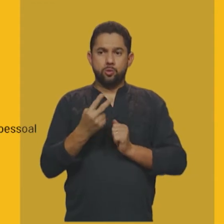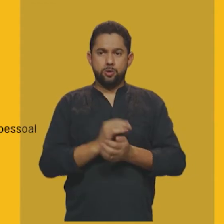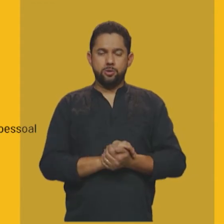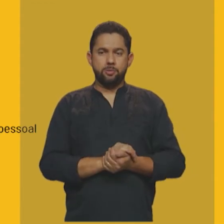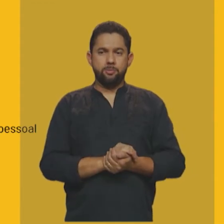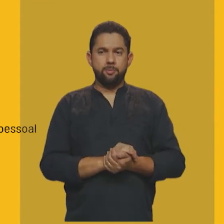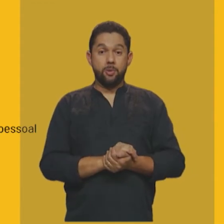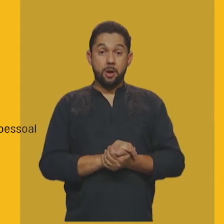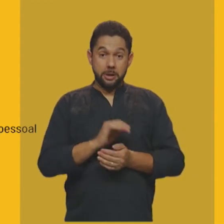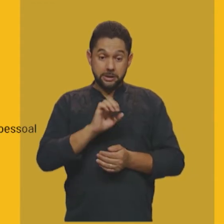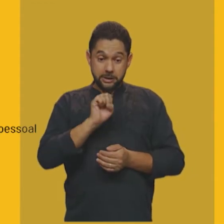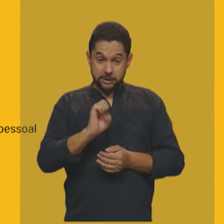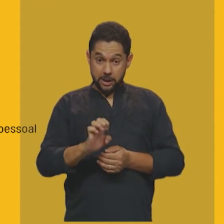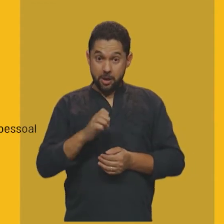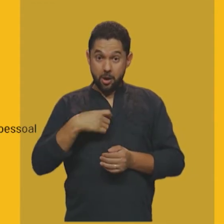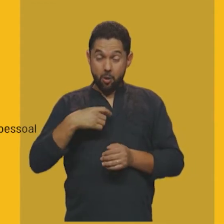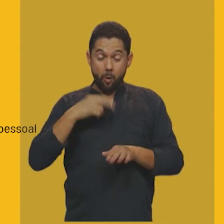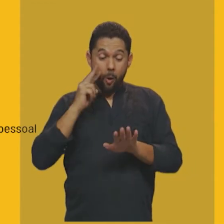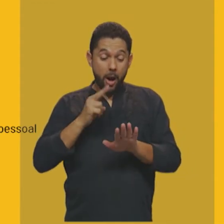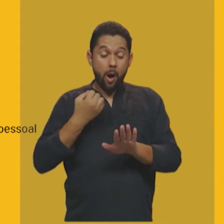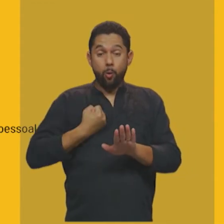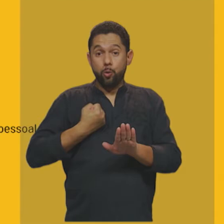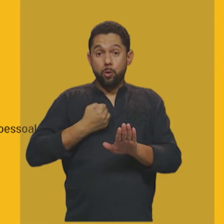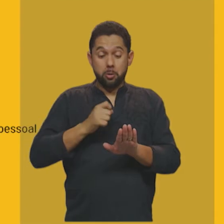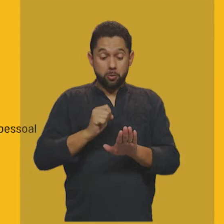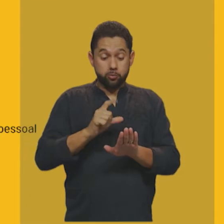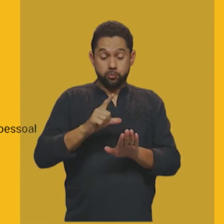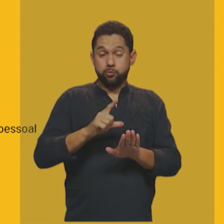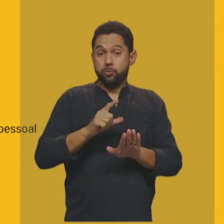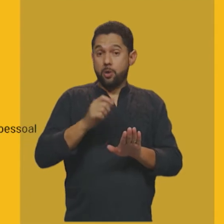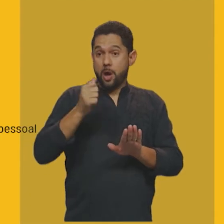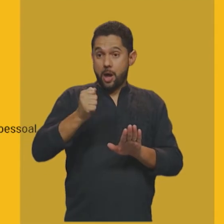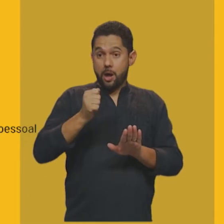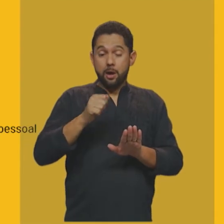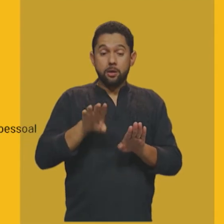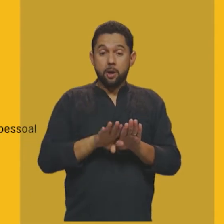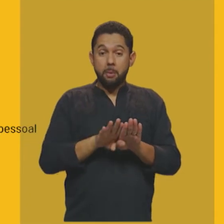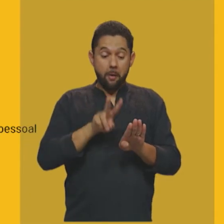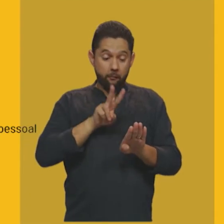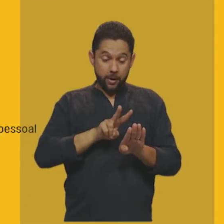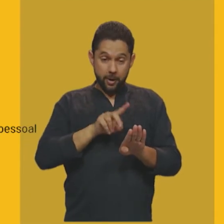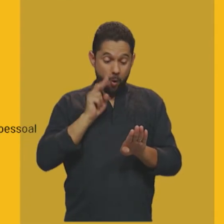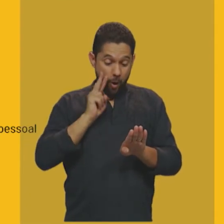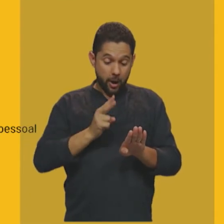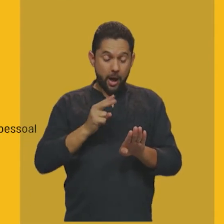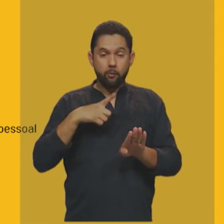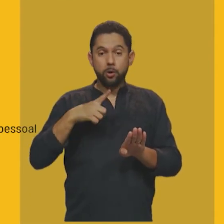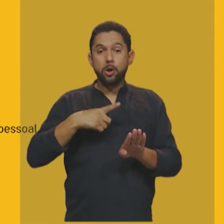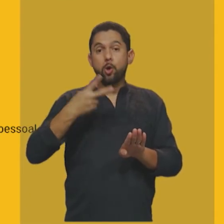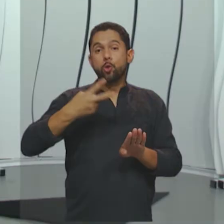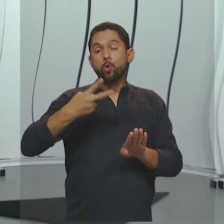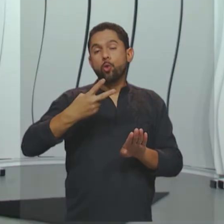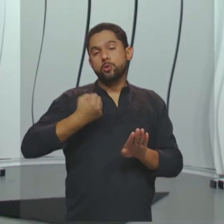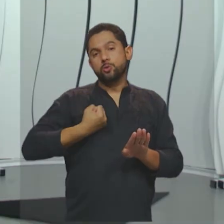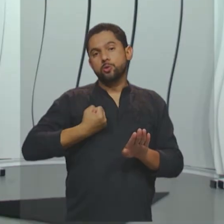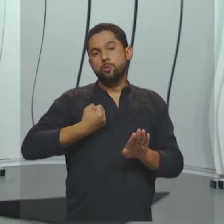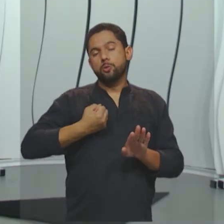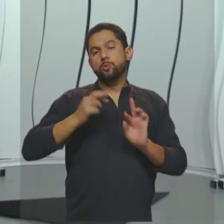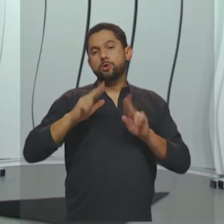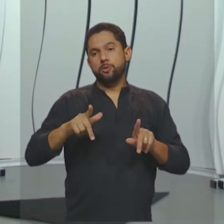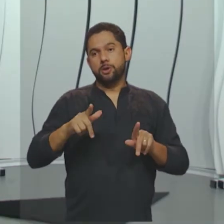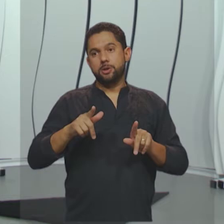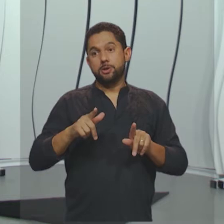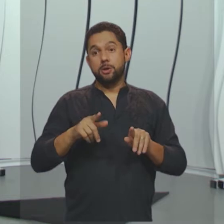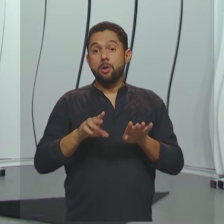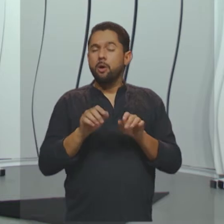e medir a diferença de potencial e medir a corrente elétrica, eu vou ter 2 valores e aplicando a lei de Ohm,